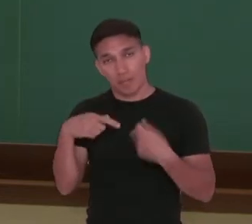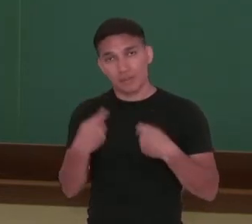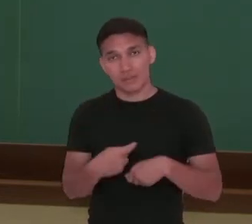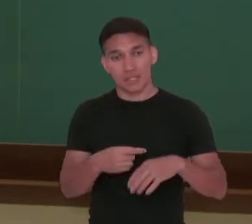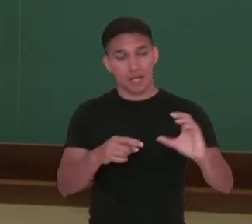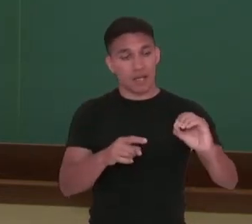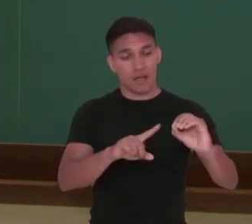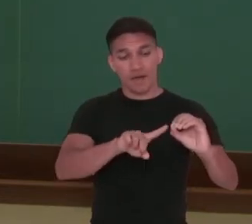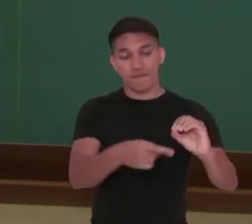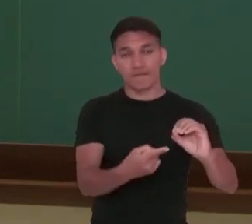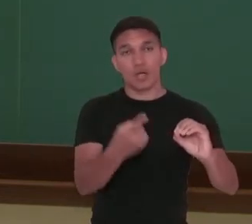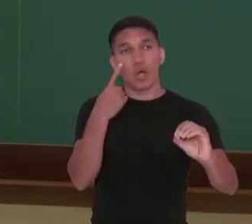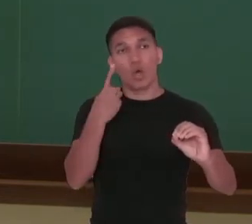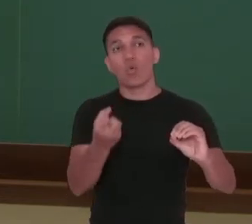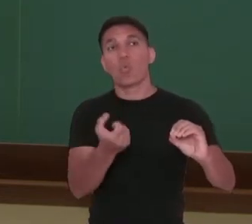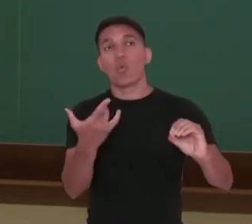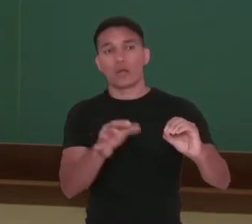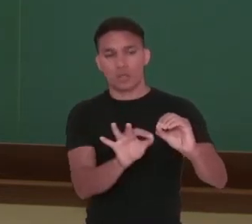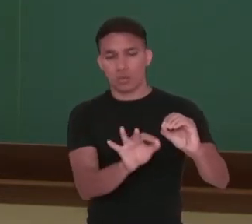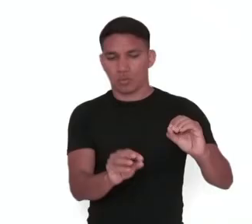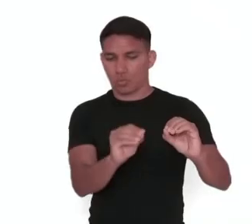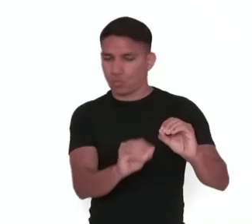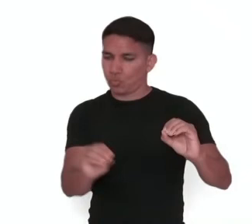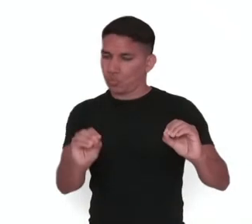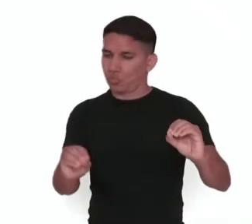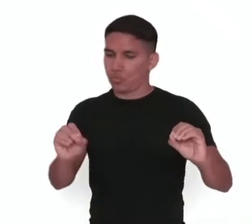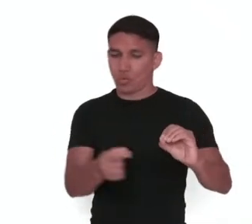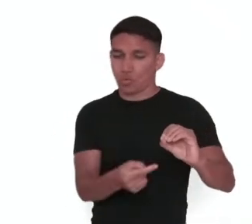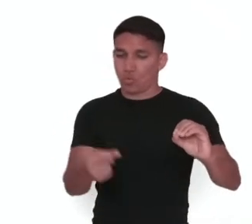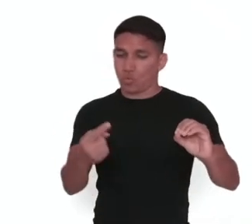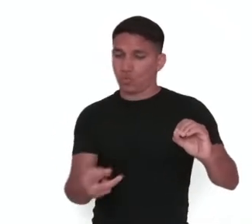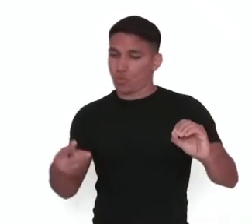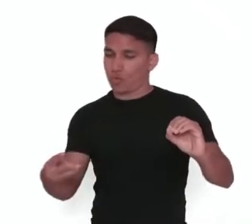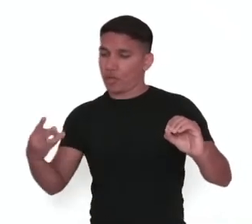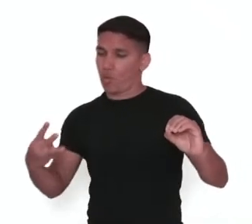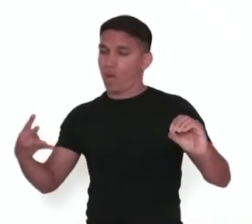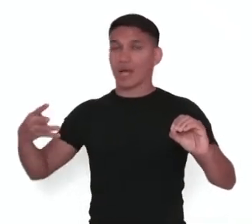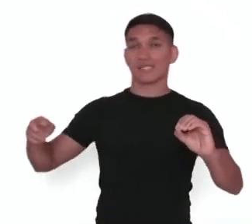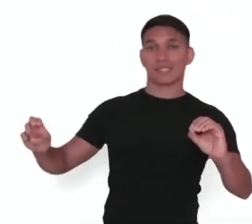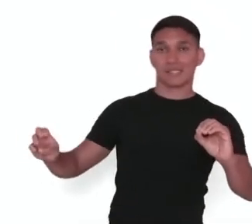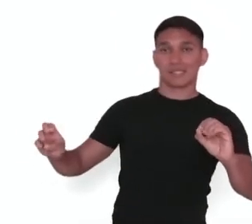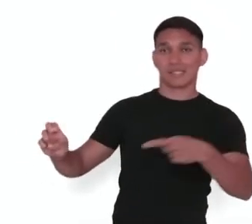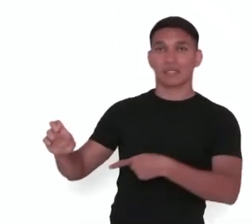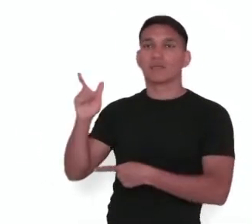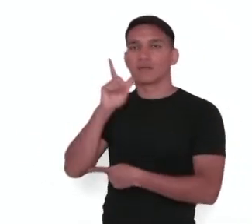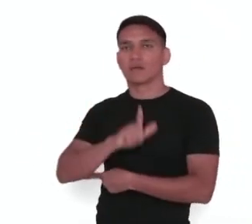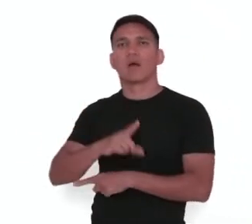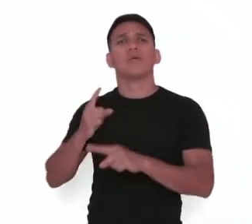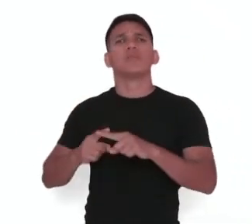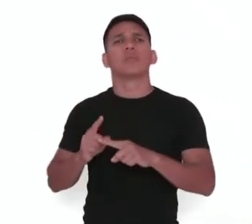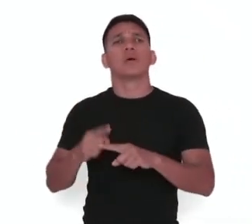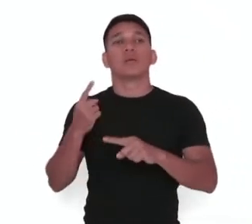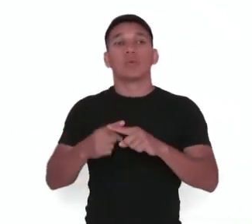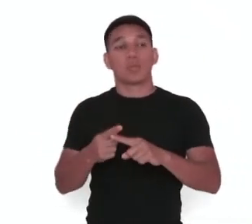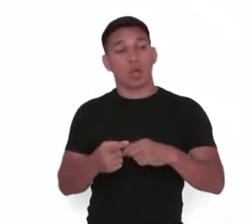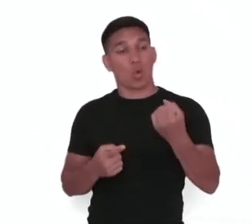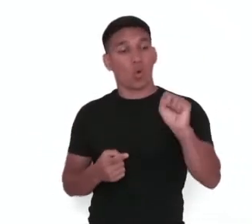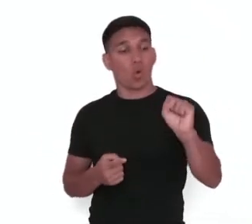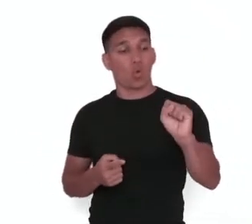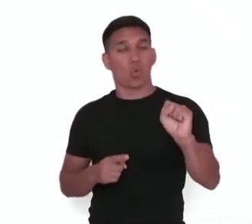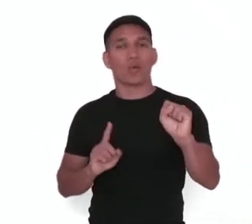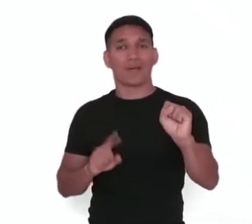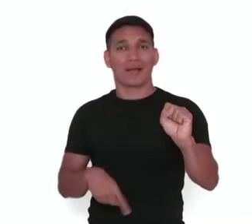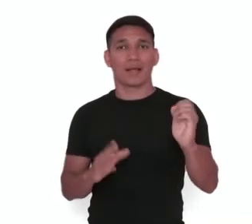vírgula. Você vai deslocar a vírgula 1, 2, 3, 4, 5 vezes. Por quê? Pessoal, porque o 8 ele está entre 1 e